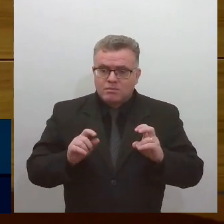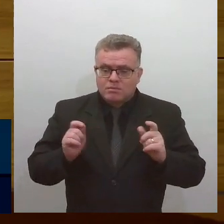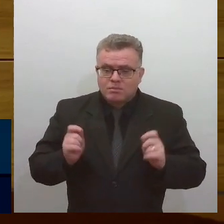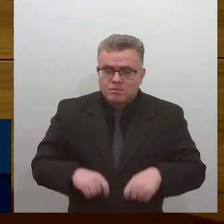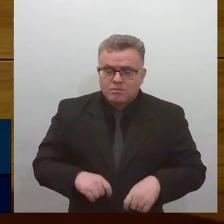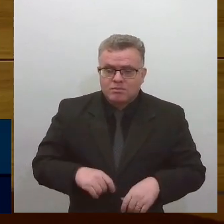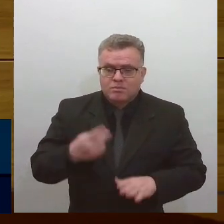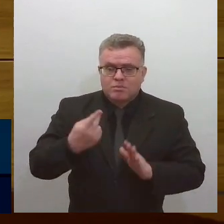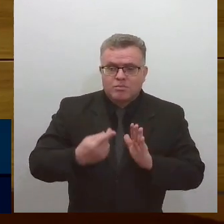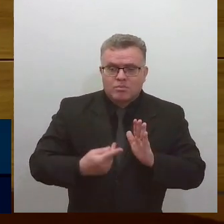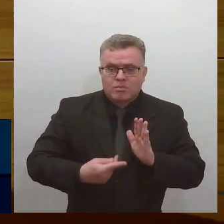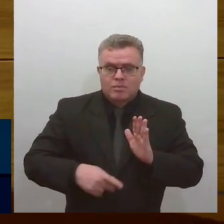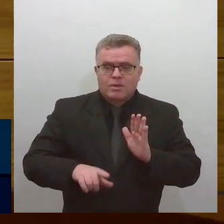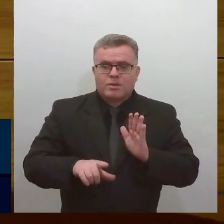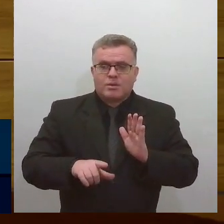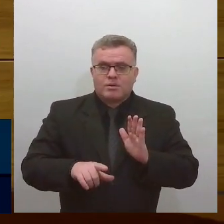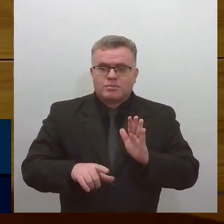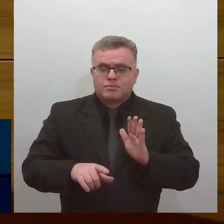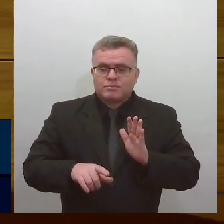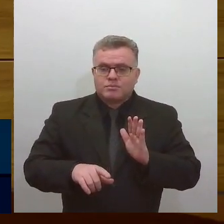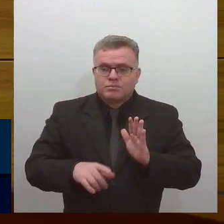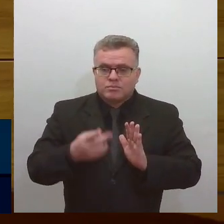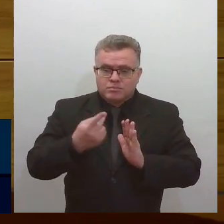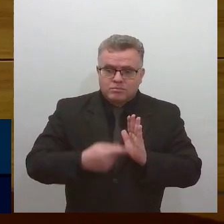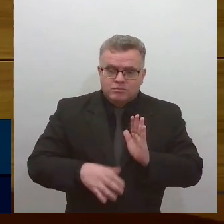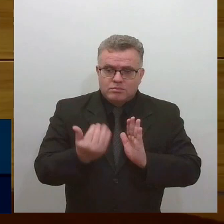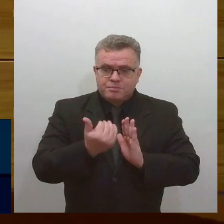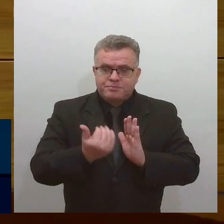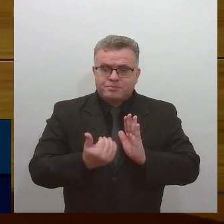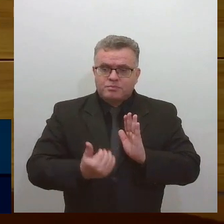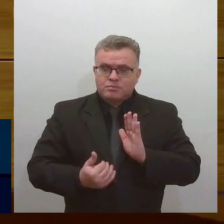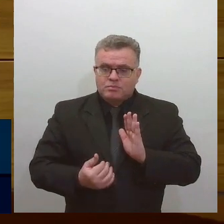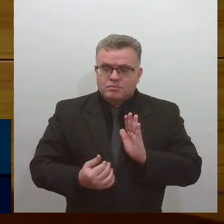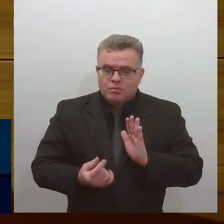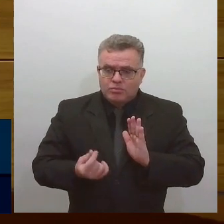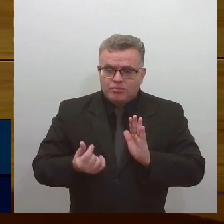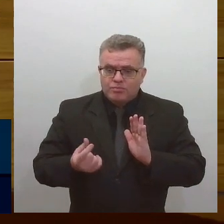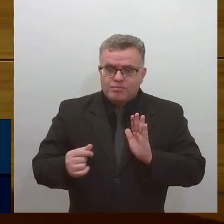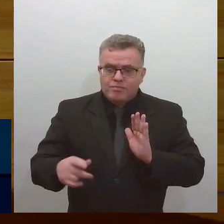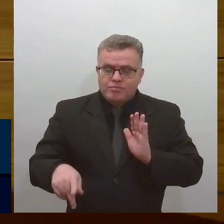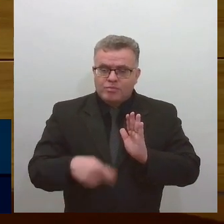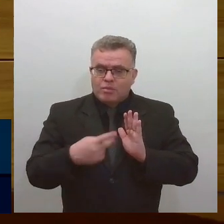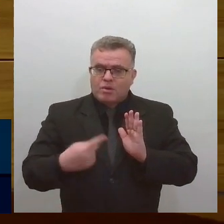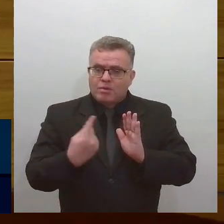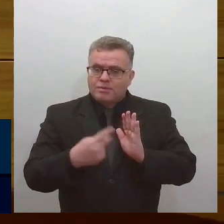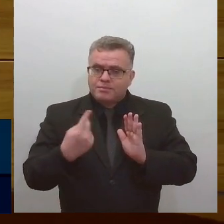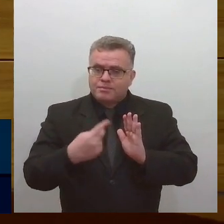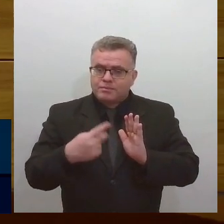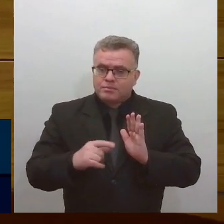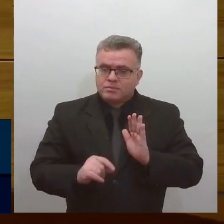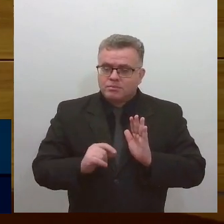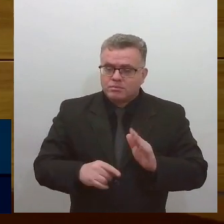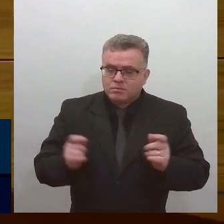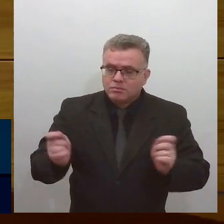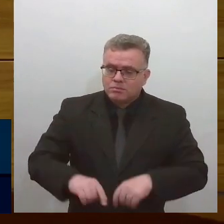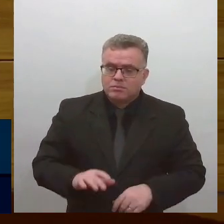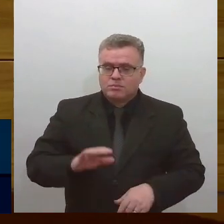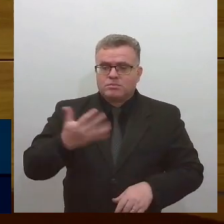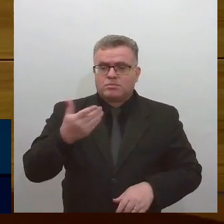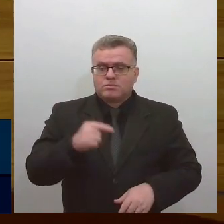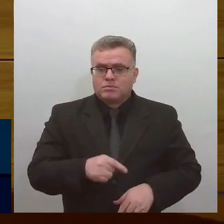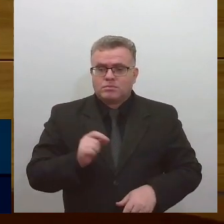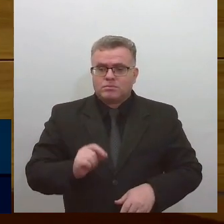então o recurso é algo que a gente tem uma expectativa muito positiva de que ele aconteça e o projeto tá